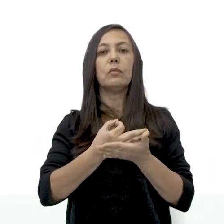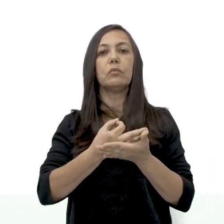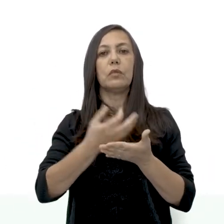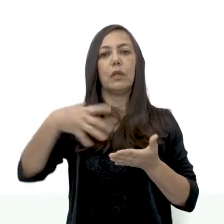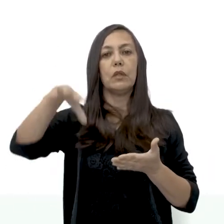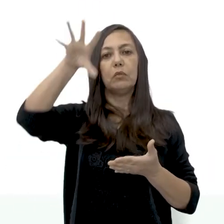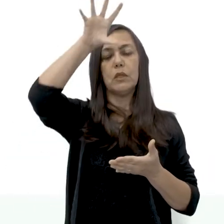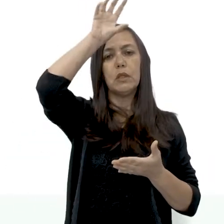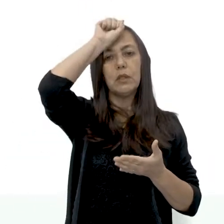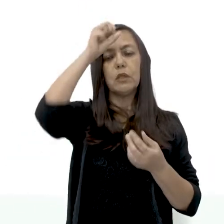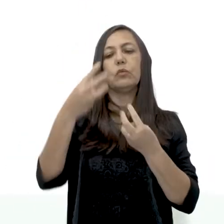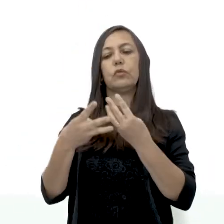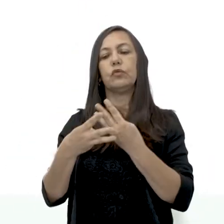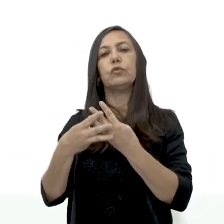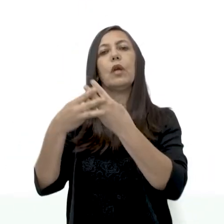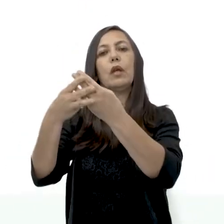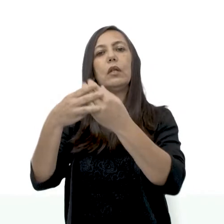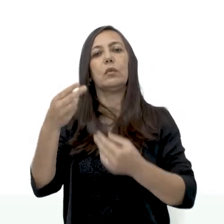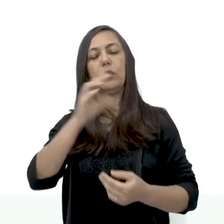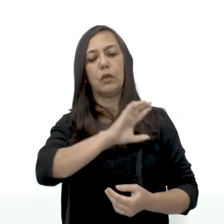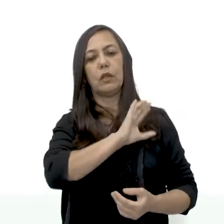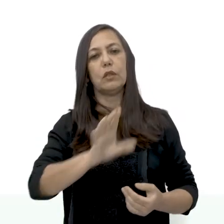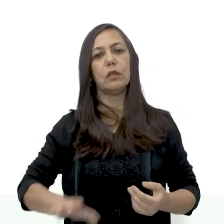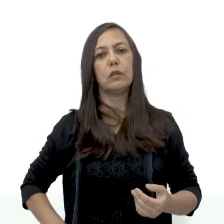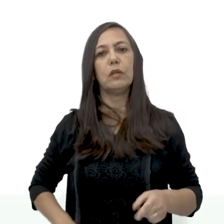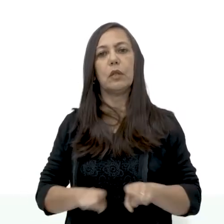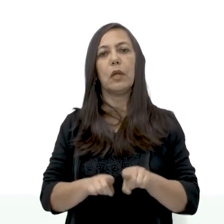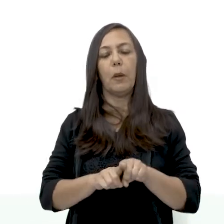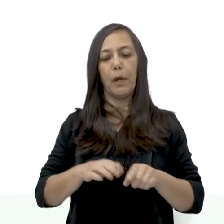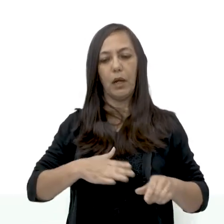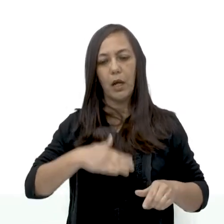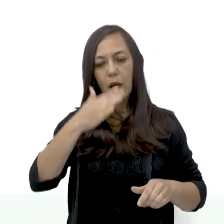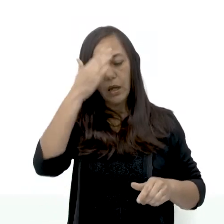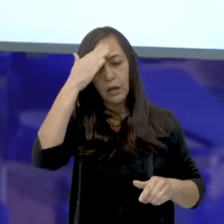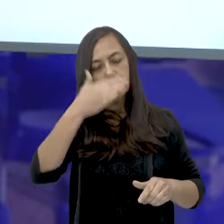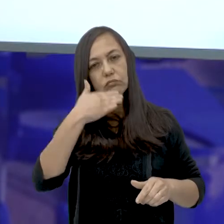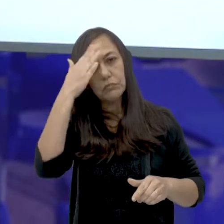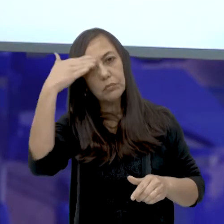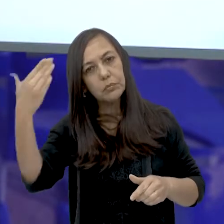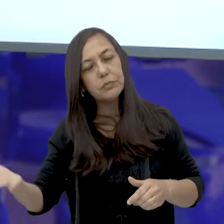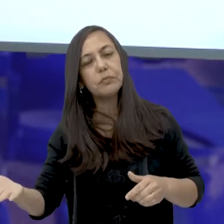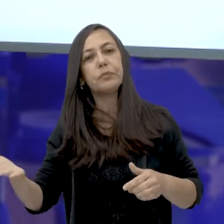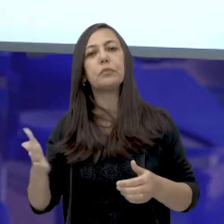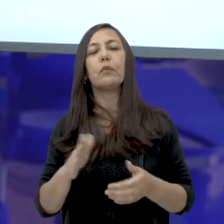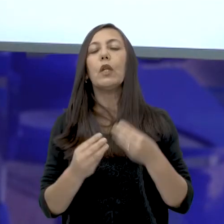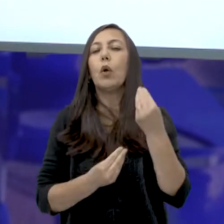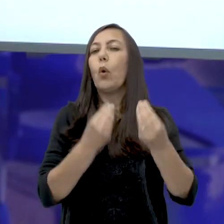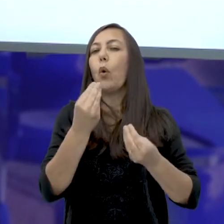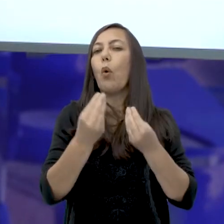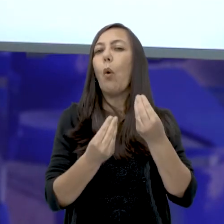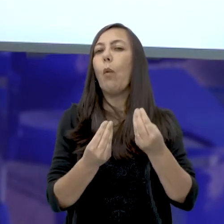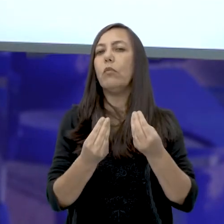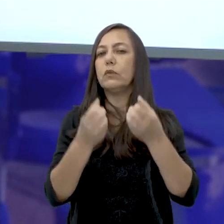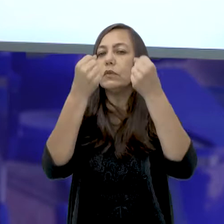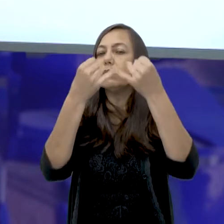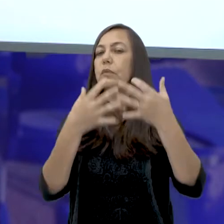Então, como eu falei, tem algumas questões que vocês vão ter que pesquisar para poder respondê-las. Então,